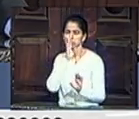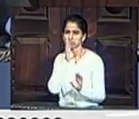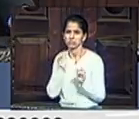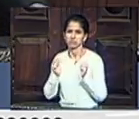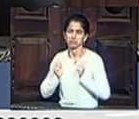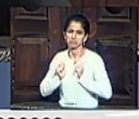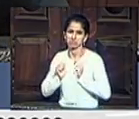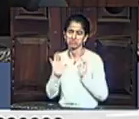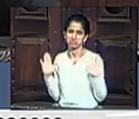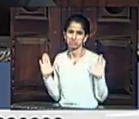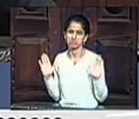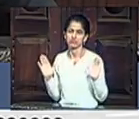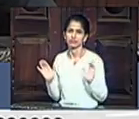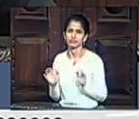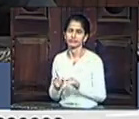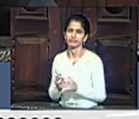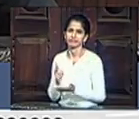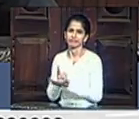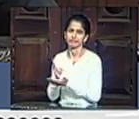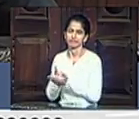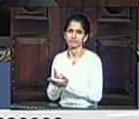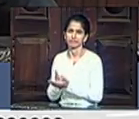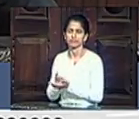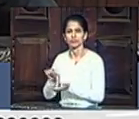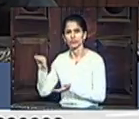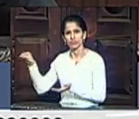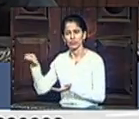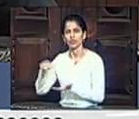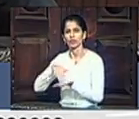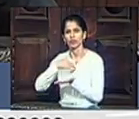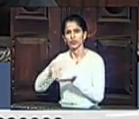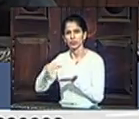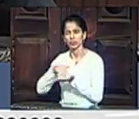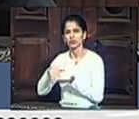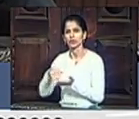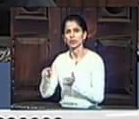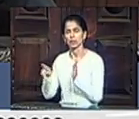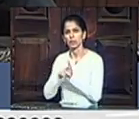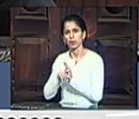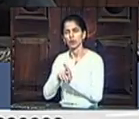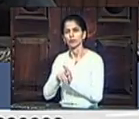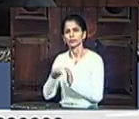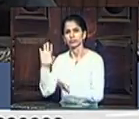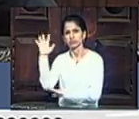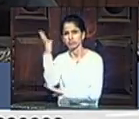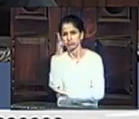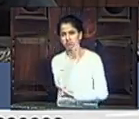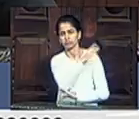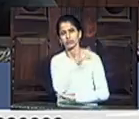de continuar na função de secretário de Estado do Meio Ambiente. Fiz questão de estar aqui,